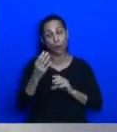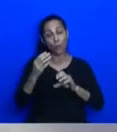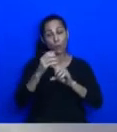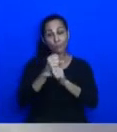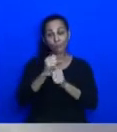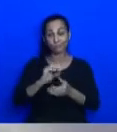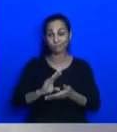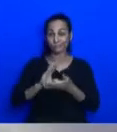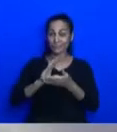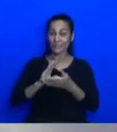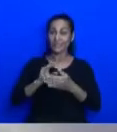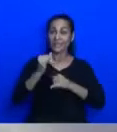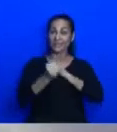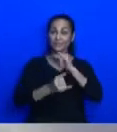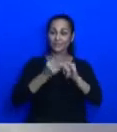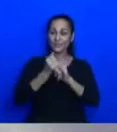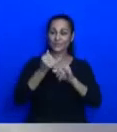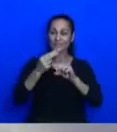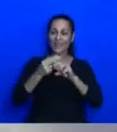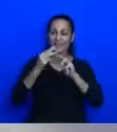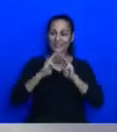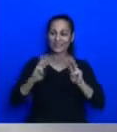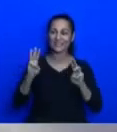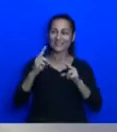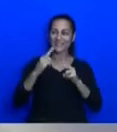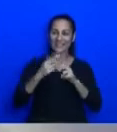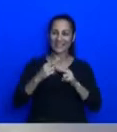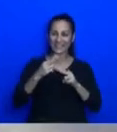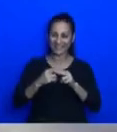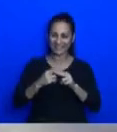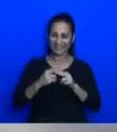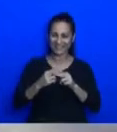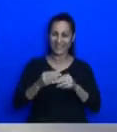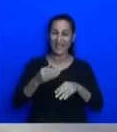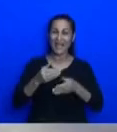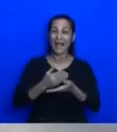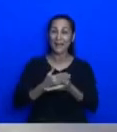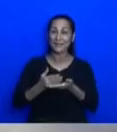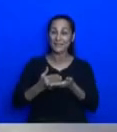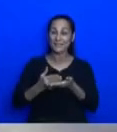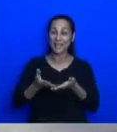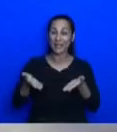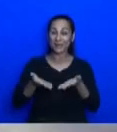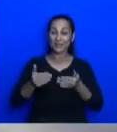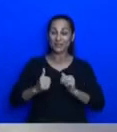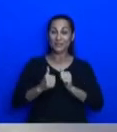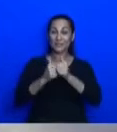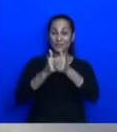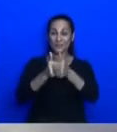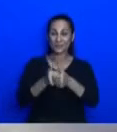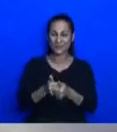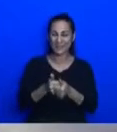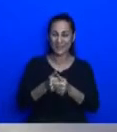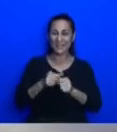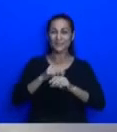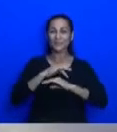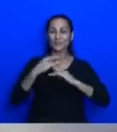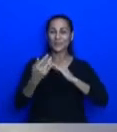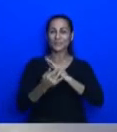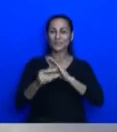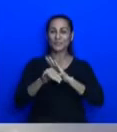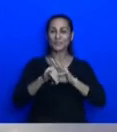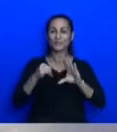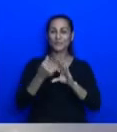ou se o prêmio acumulou no site oficial da Caixa na internet. E a partir de agora você pode acompanhar os demais sorteios da noite através dos